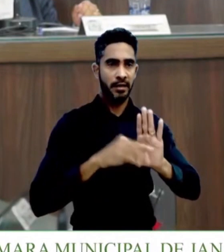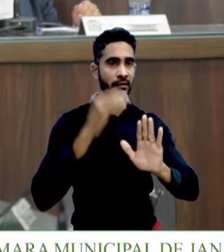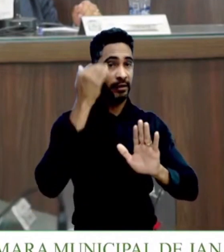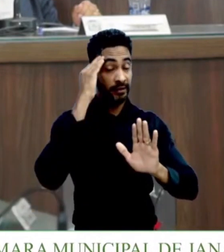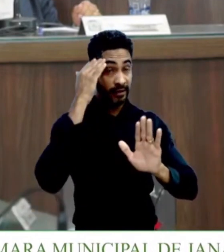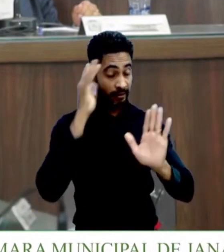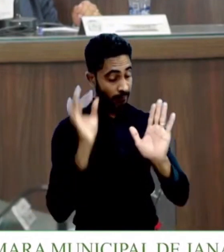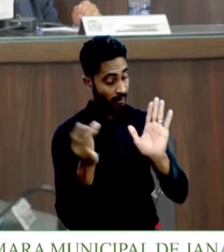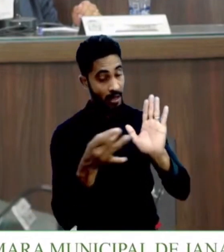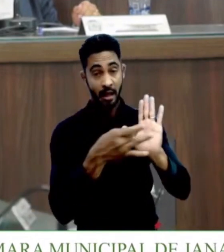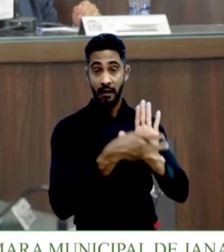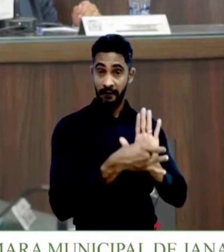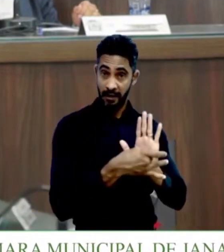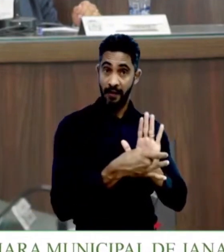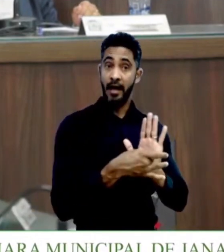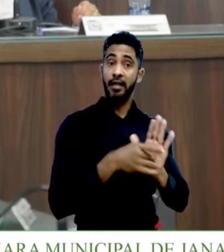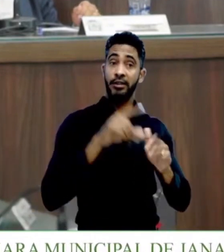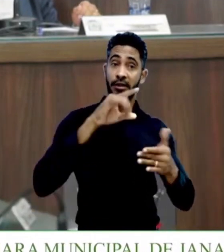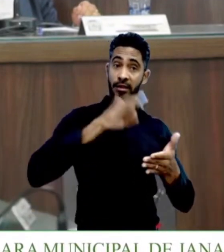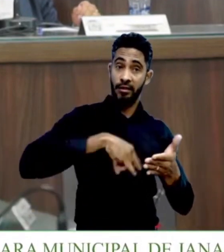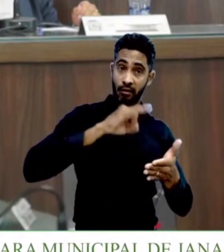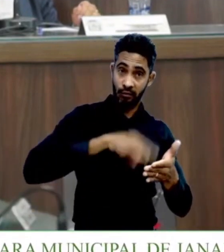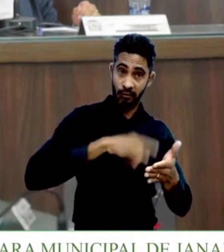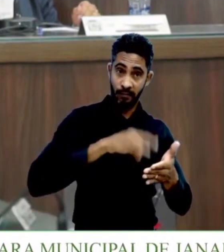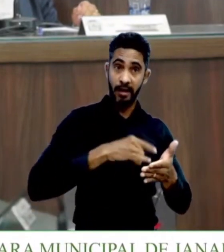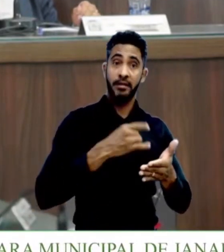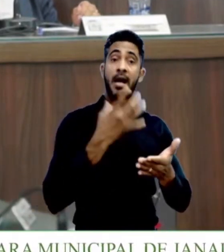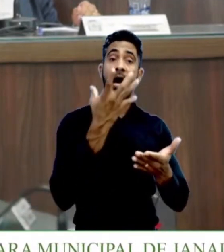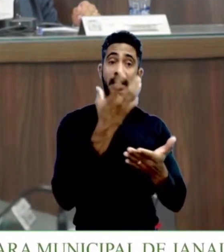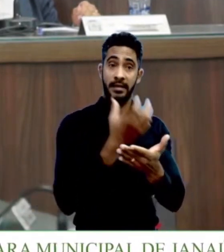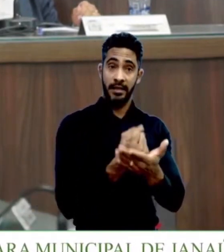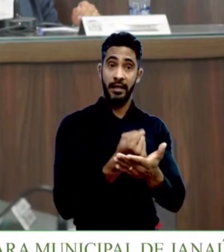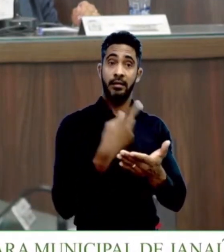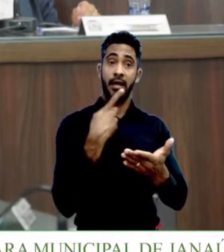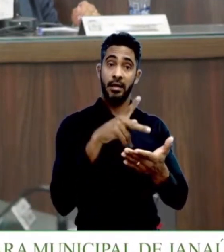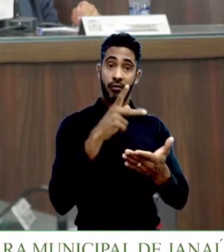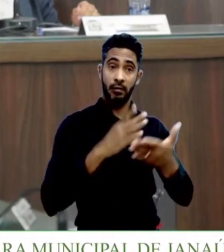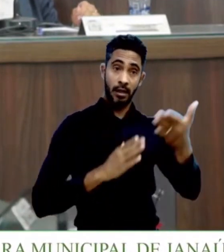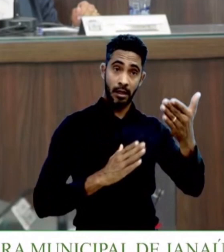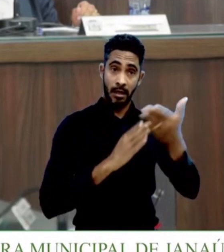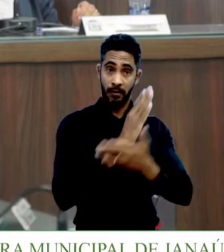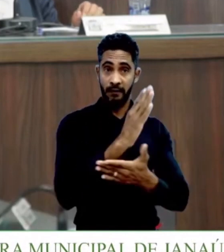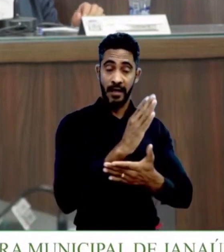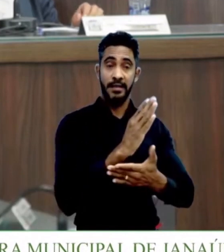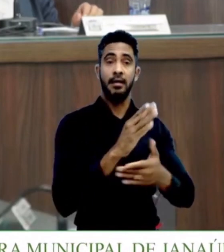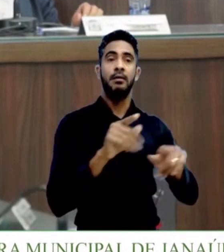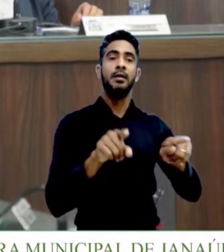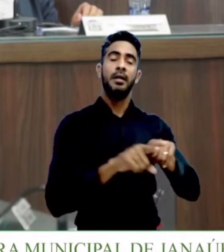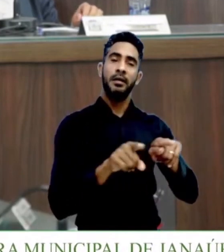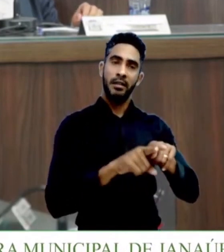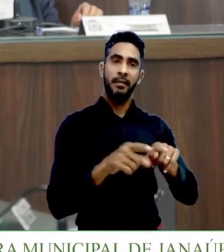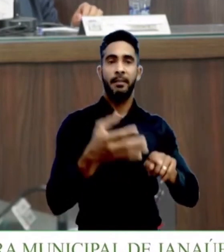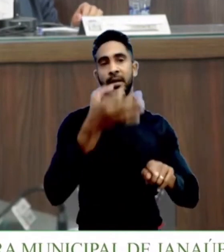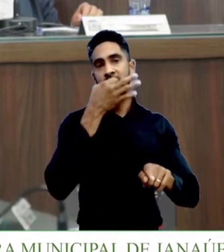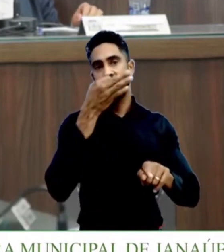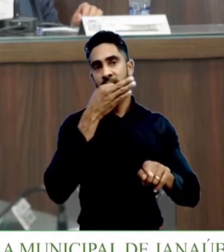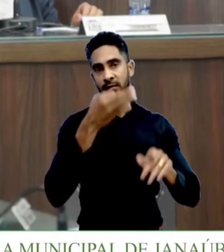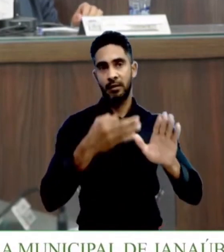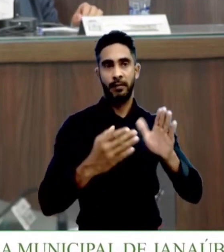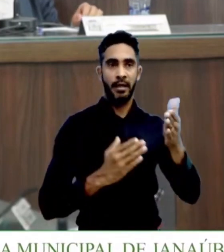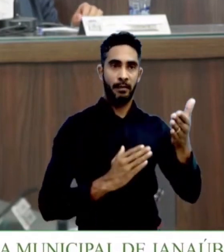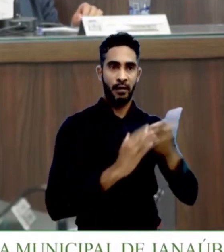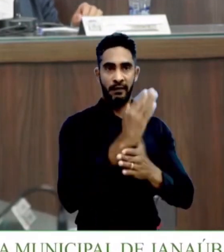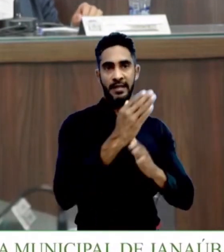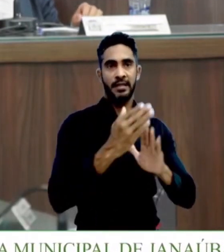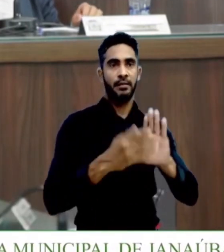pela legalidade da matéria, esta comissão se coloca favorável à sua aprovação. Em face do exposto, opinamos pela aprovação do